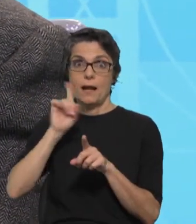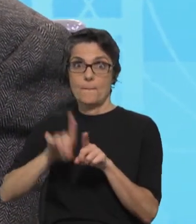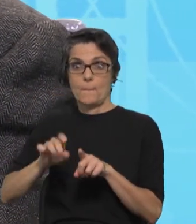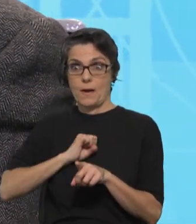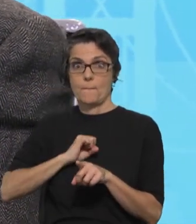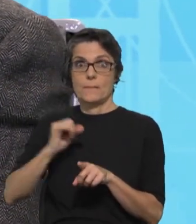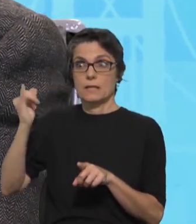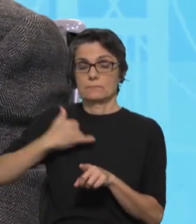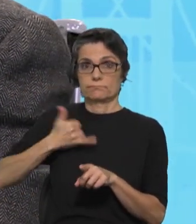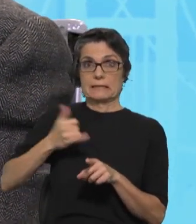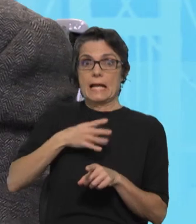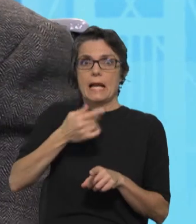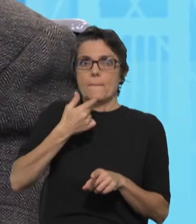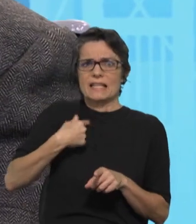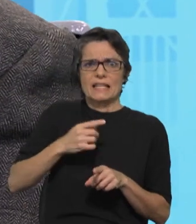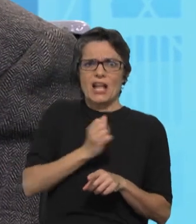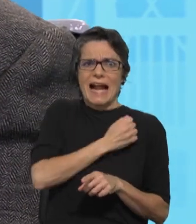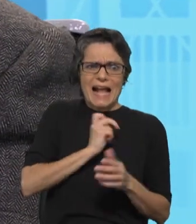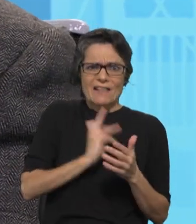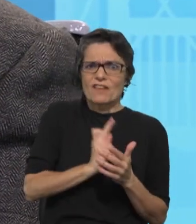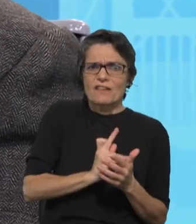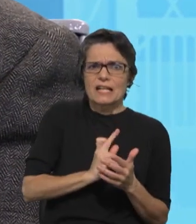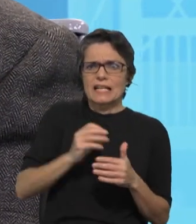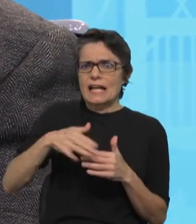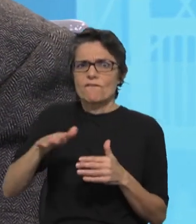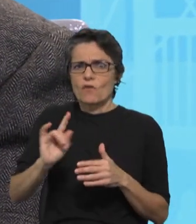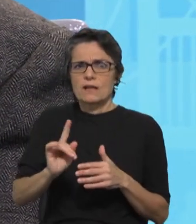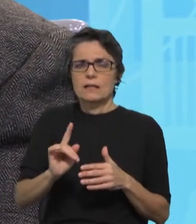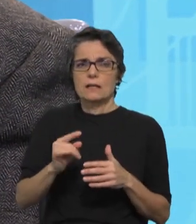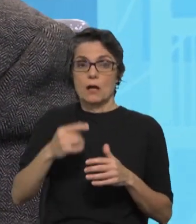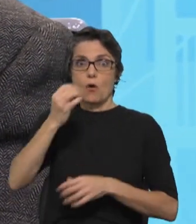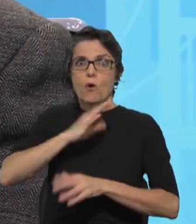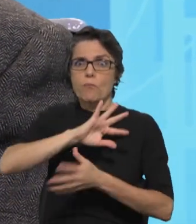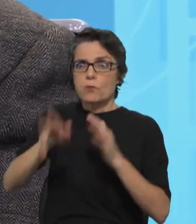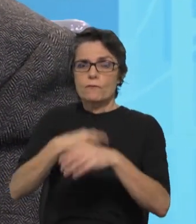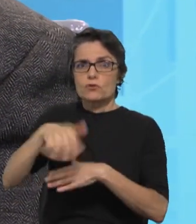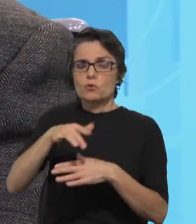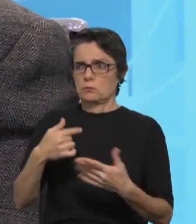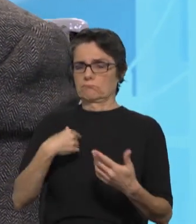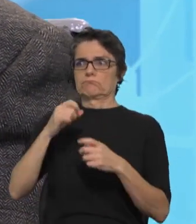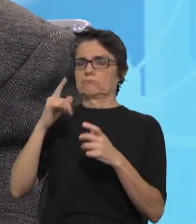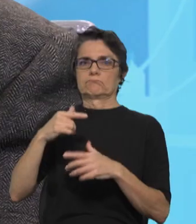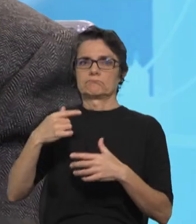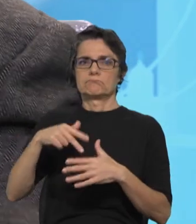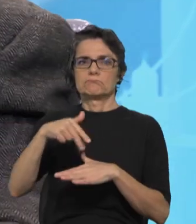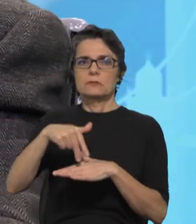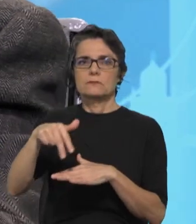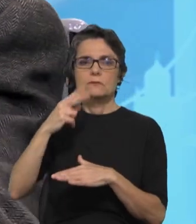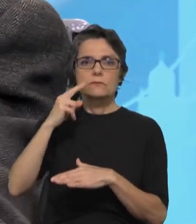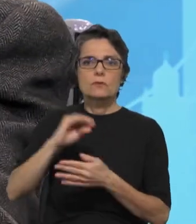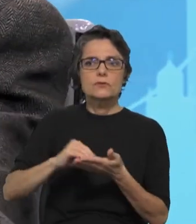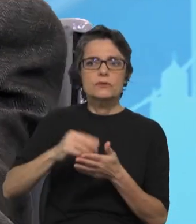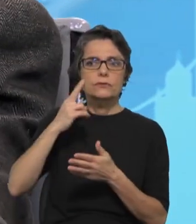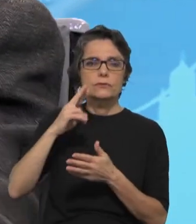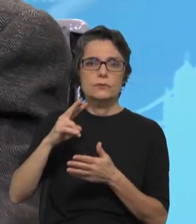por tudo que não saísse de casa. Está a revolução na rua. Bem, levantei-me, fui ao escritório,